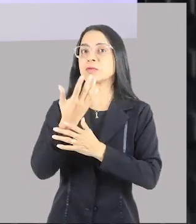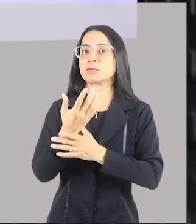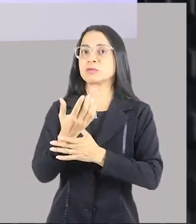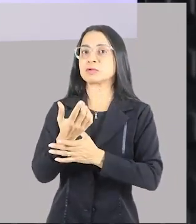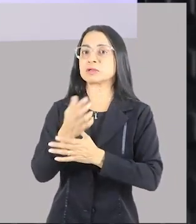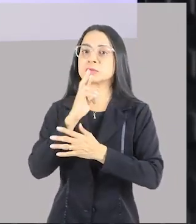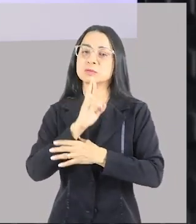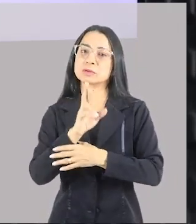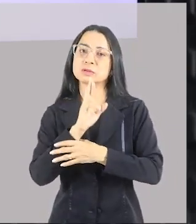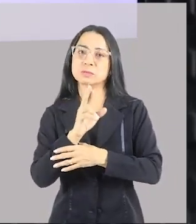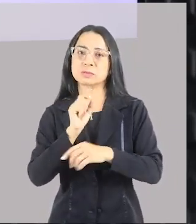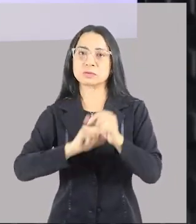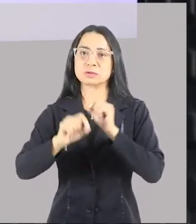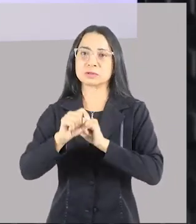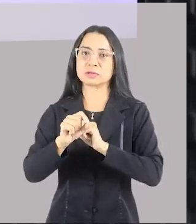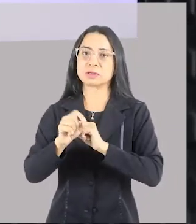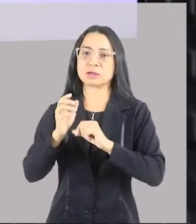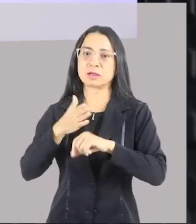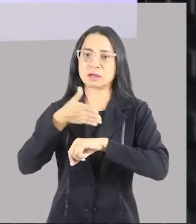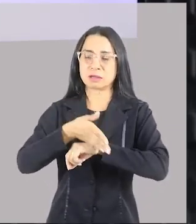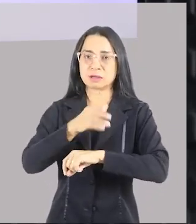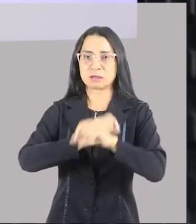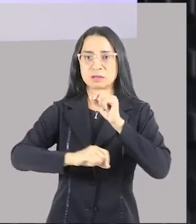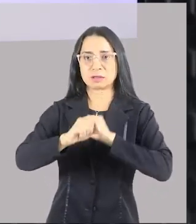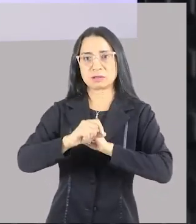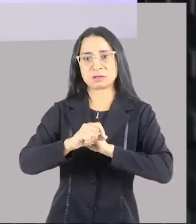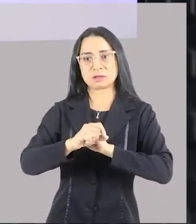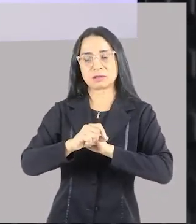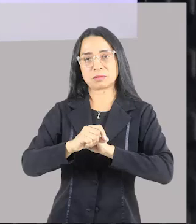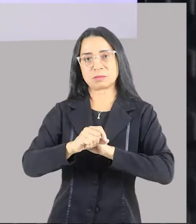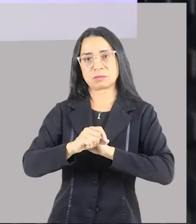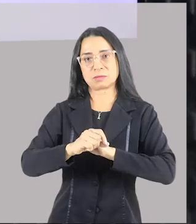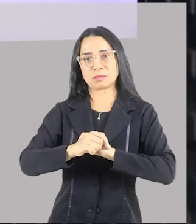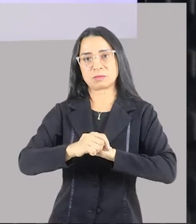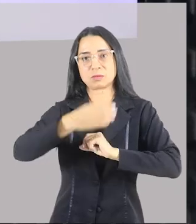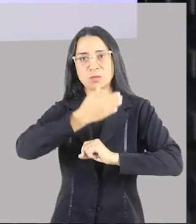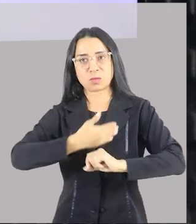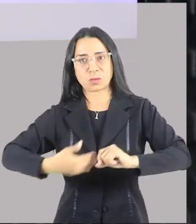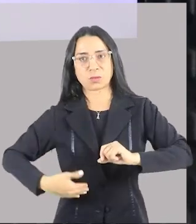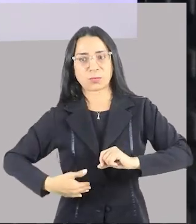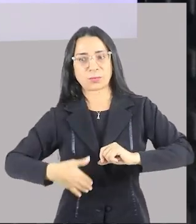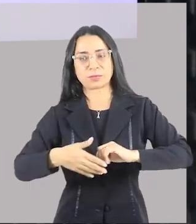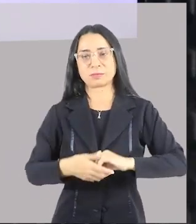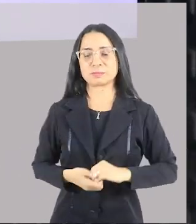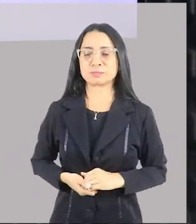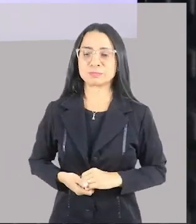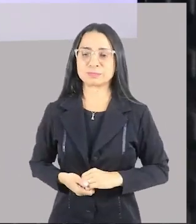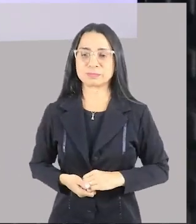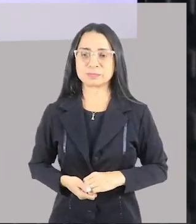efeitos. O efeito desejado, que é você efetivamente sentando na cadeira do cargo almejado.